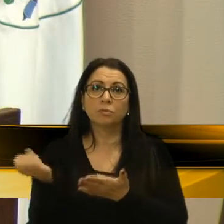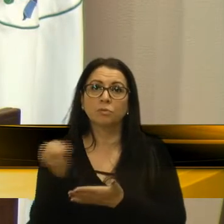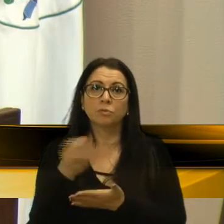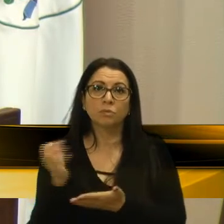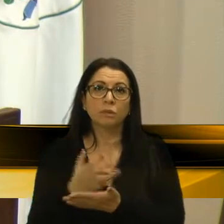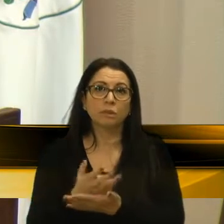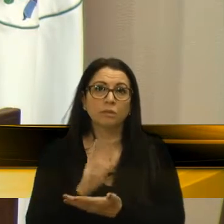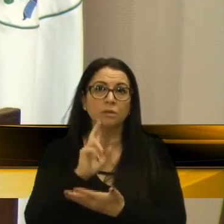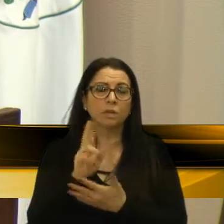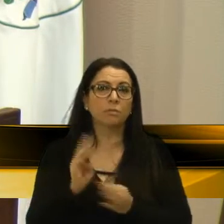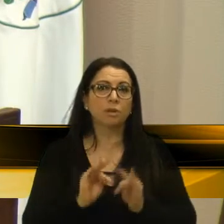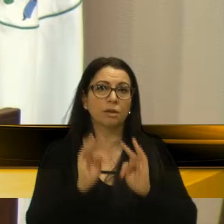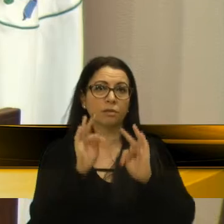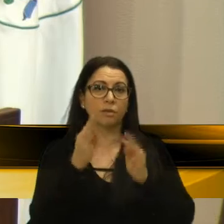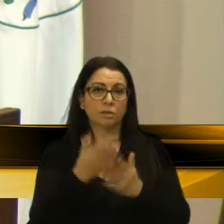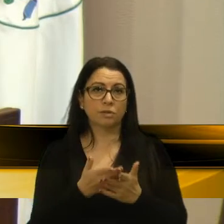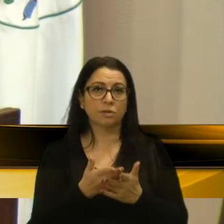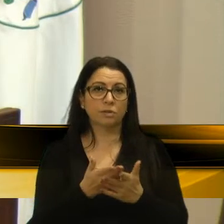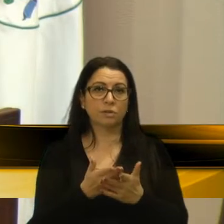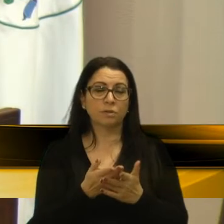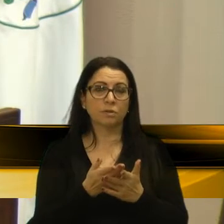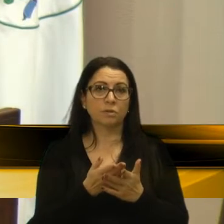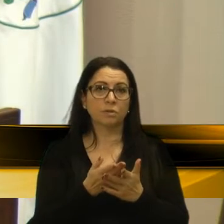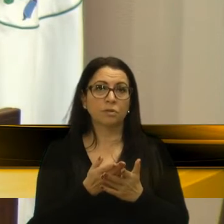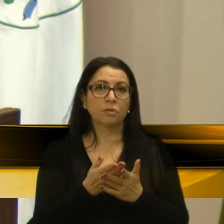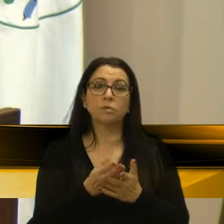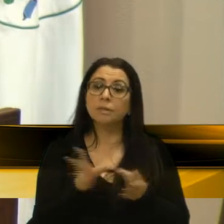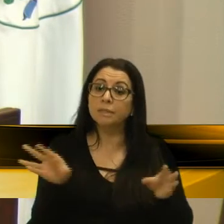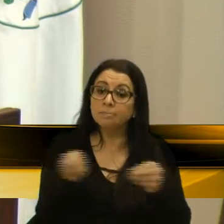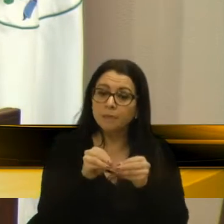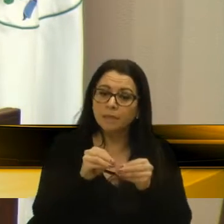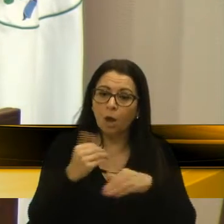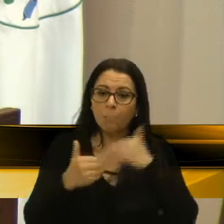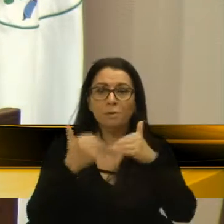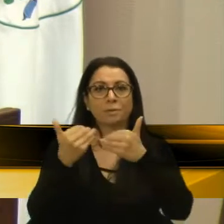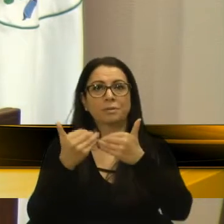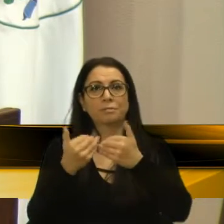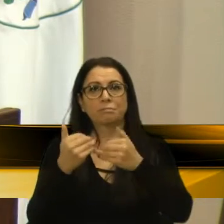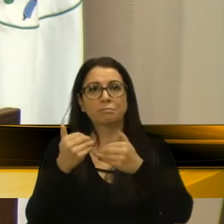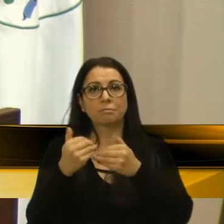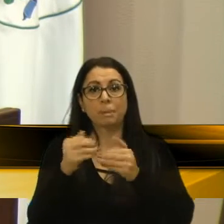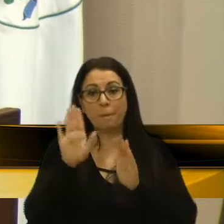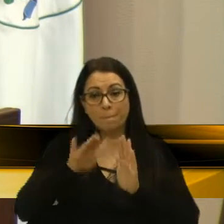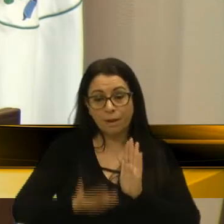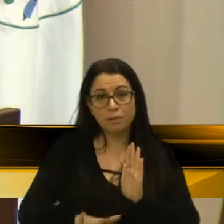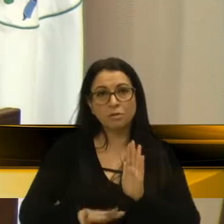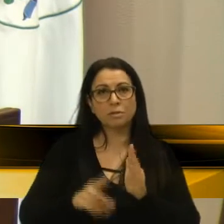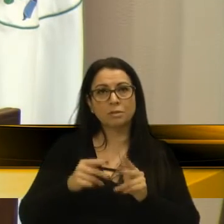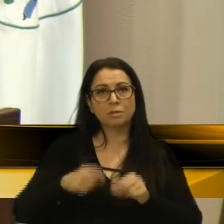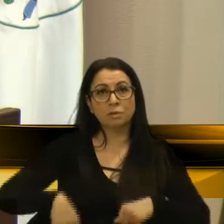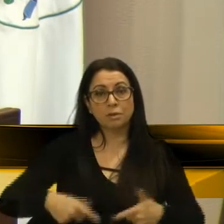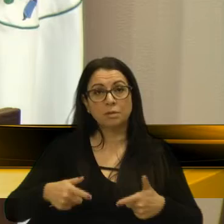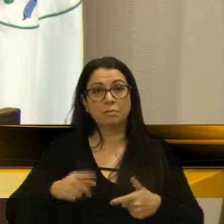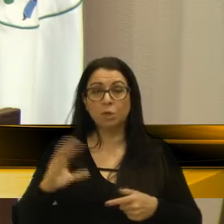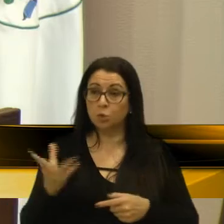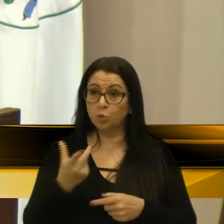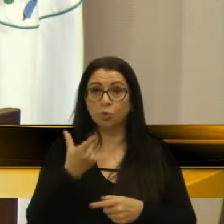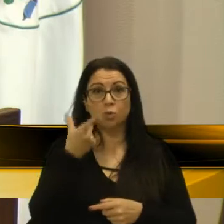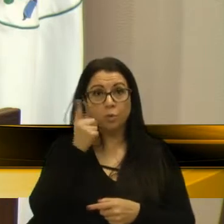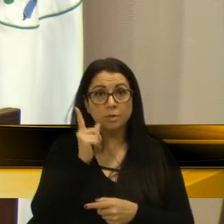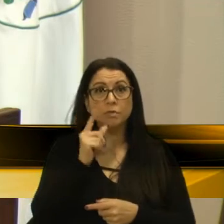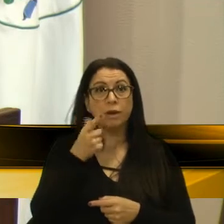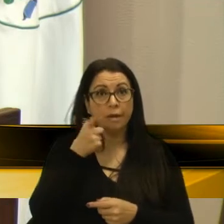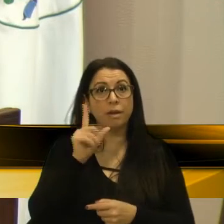inovação, tecnologia para simplificar o processo, para baratear custo, para que todos ganhem no final. Então,